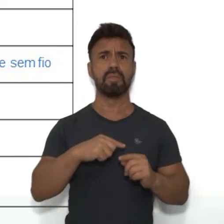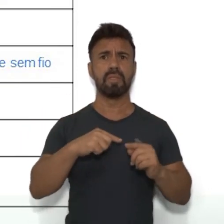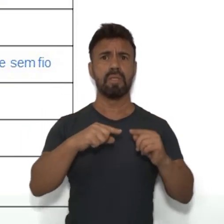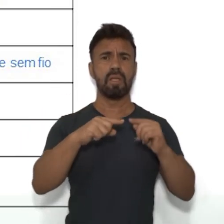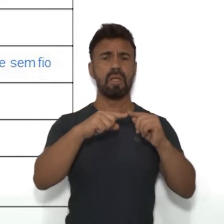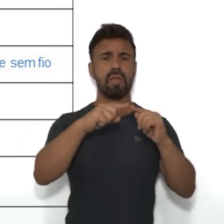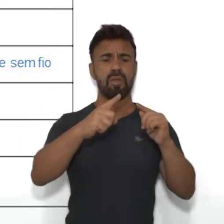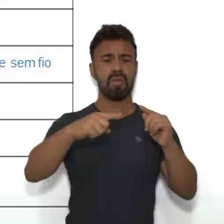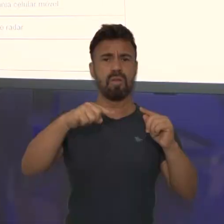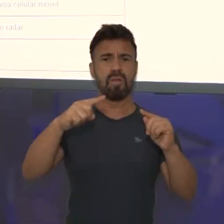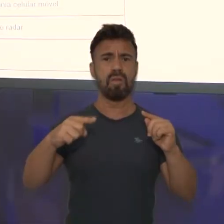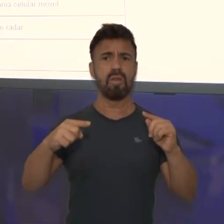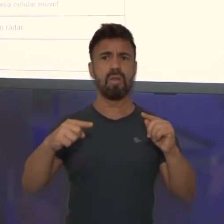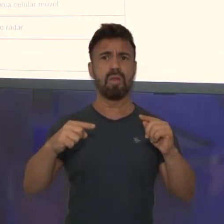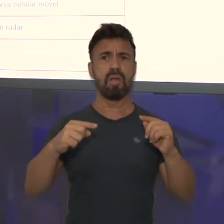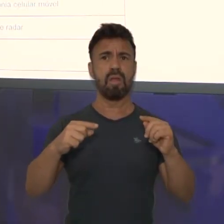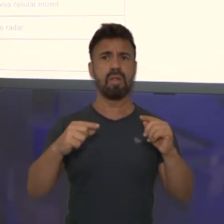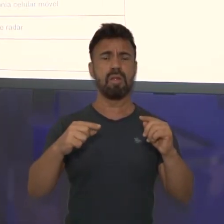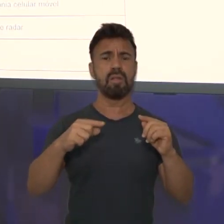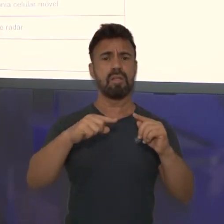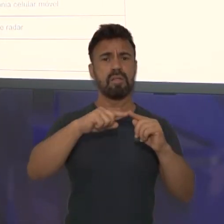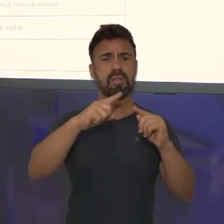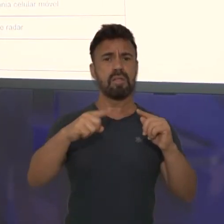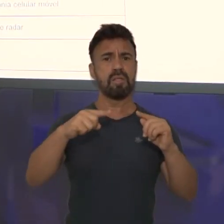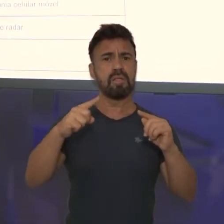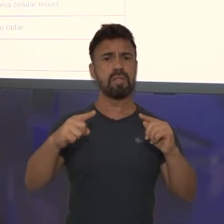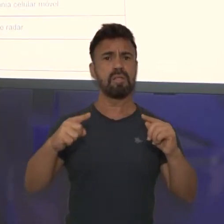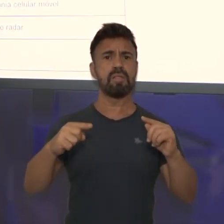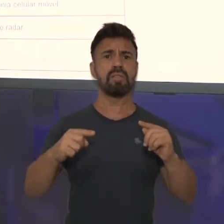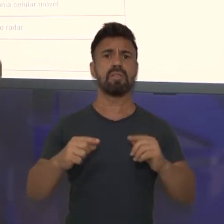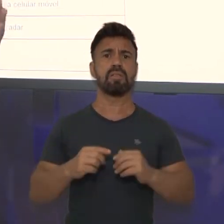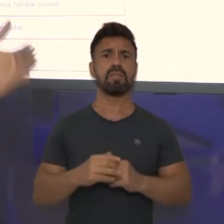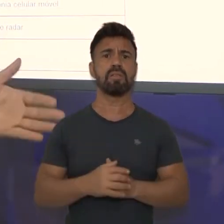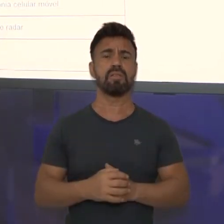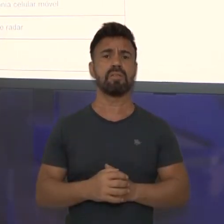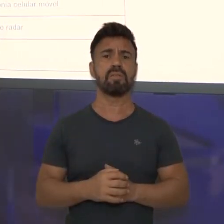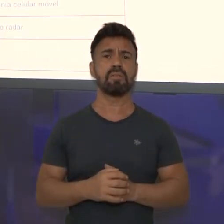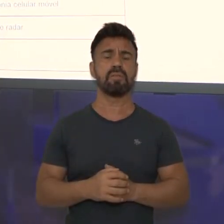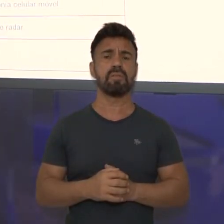as ondas de rádio com umas frequências mais